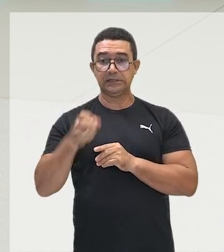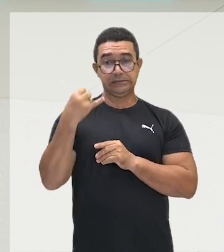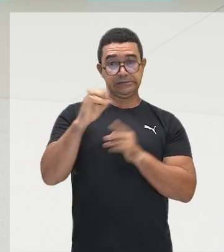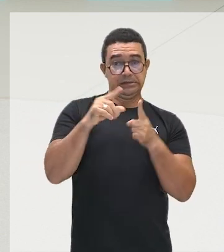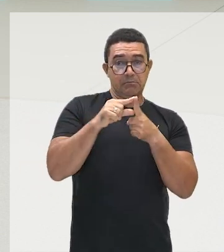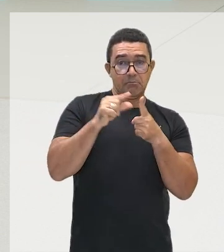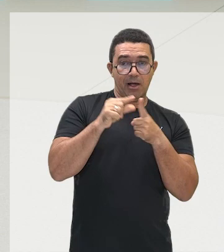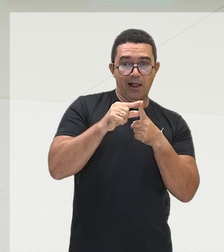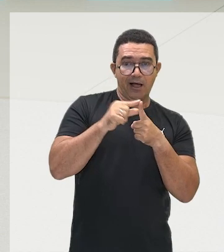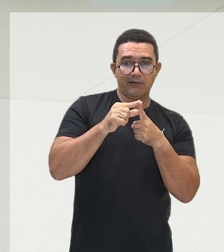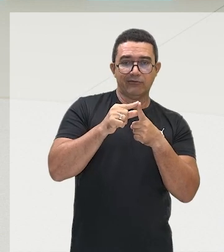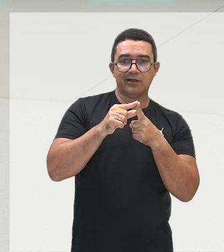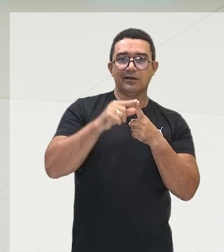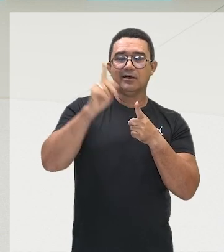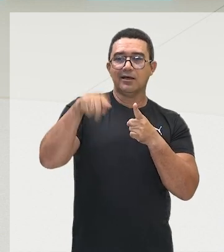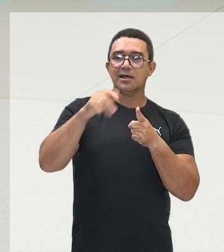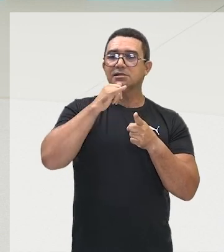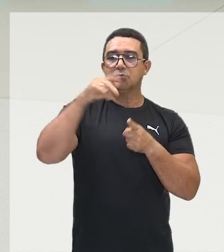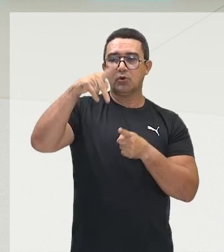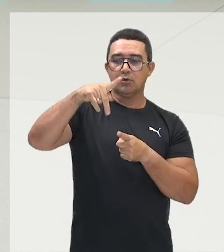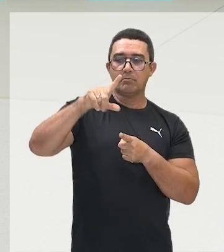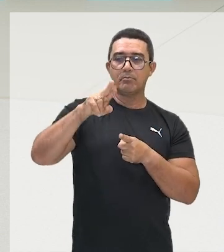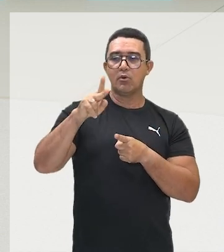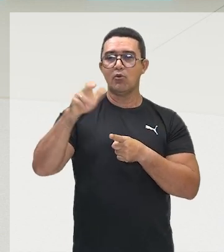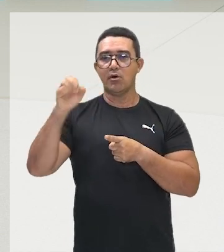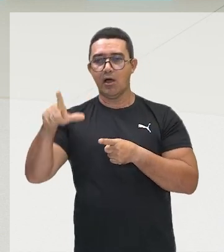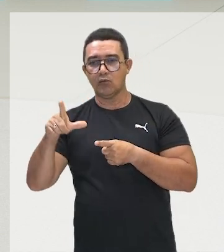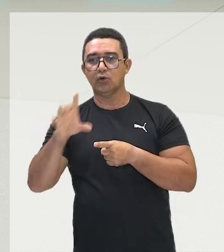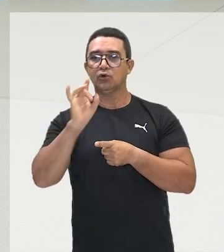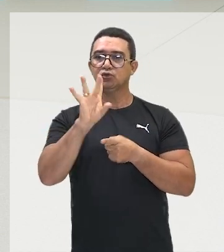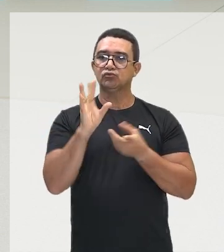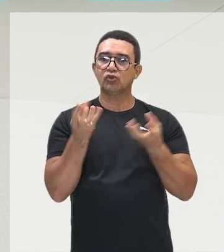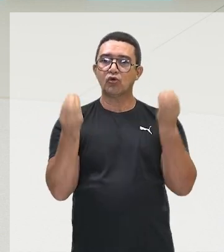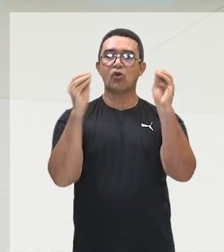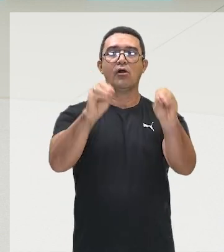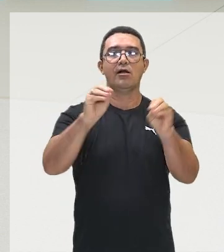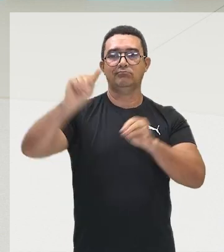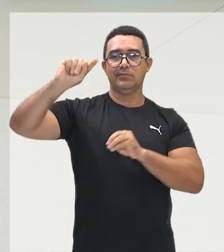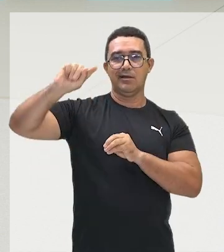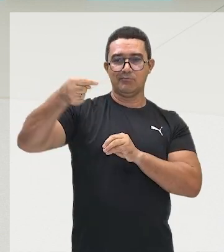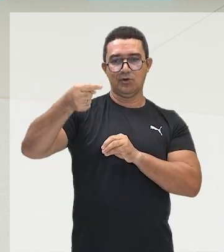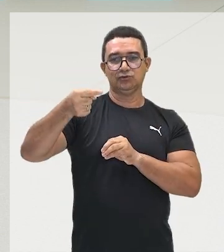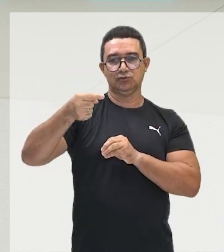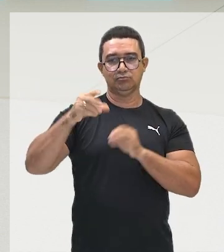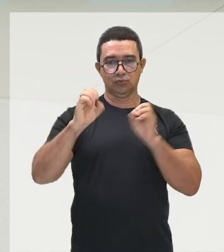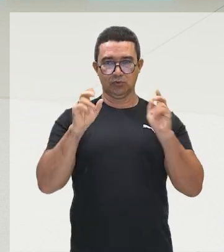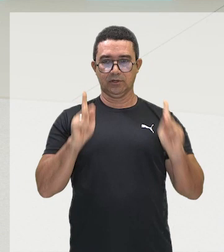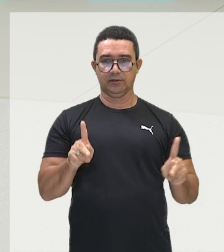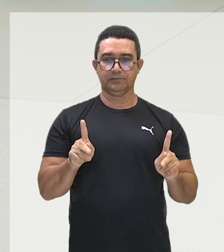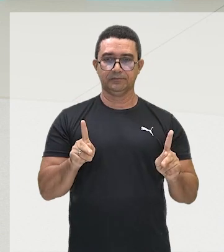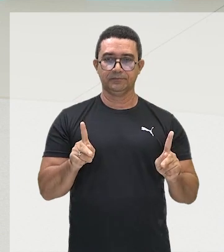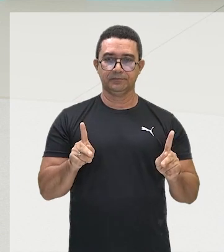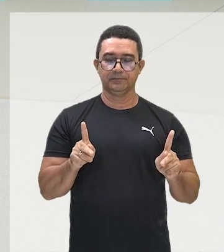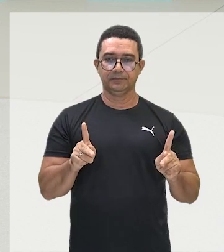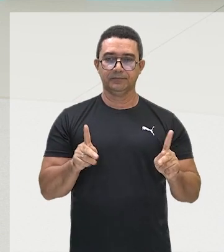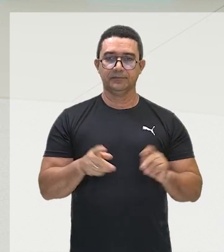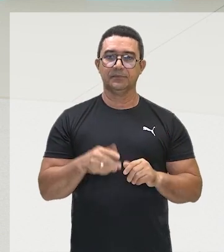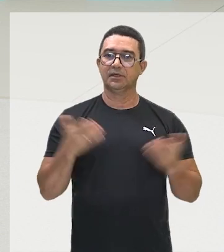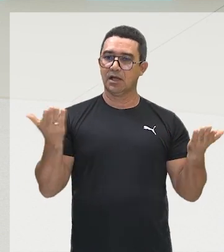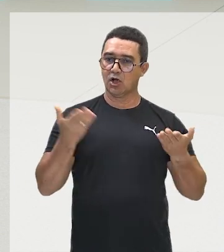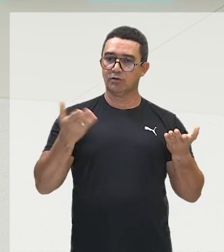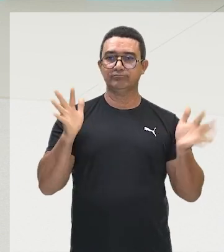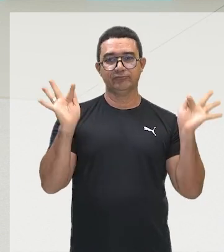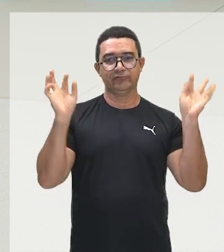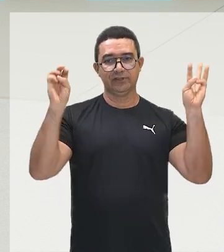essa palavra já for plural e for terminada em S, eu posso somente colocar o apóstrofo. Tá certo, gente? E assim a gente